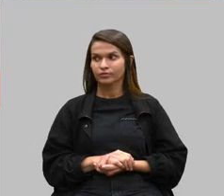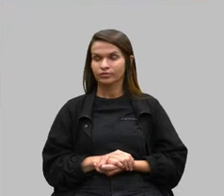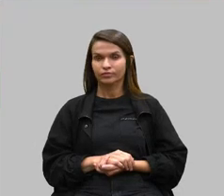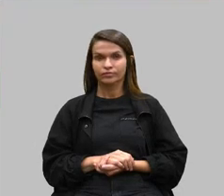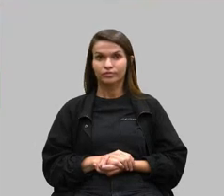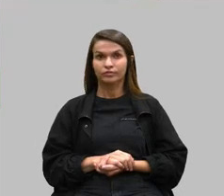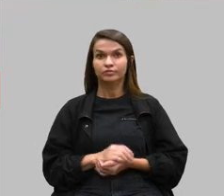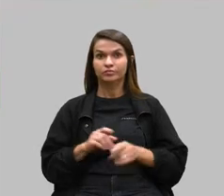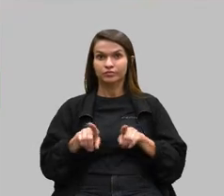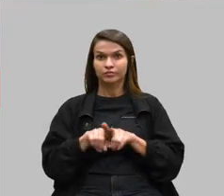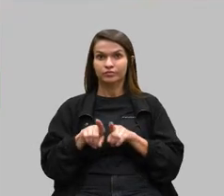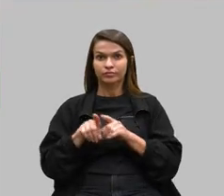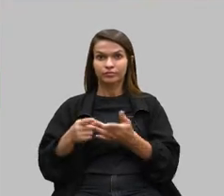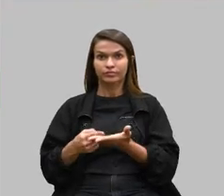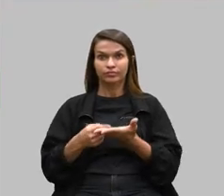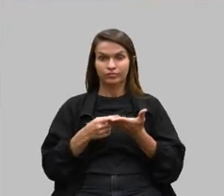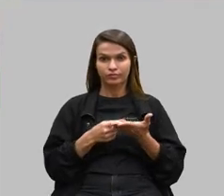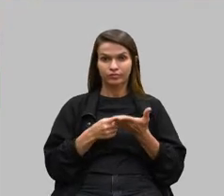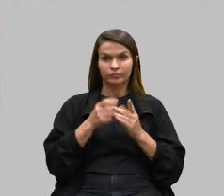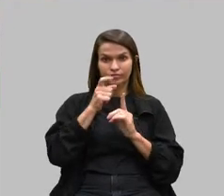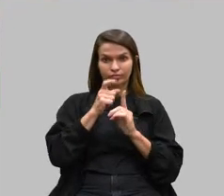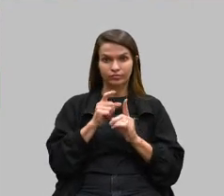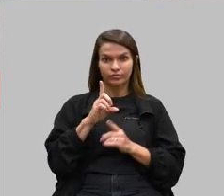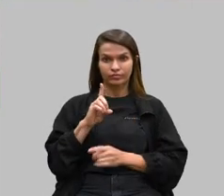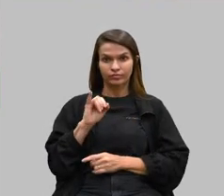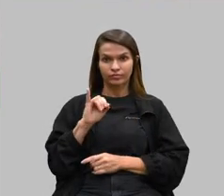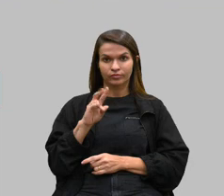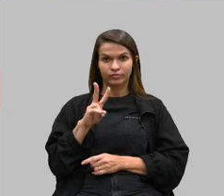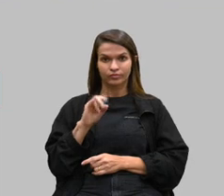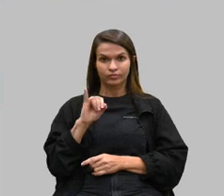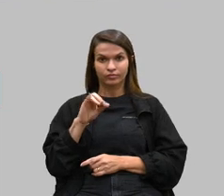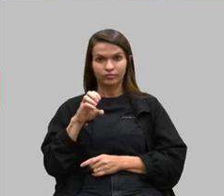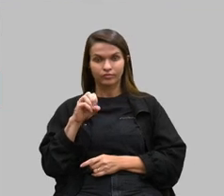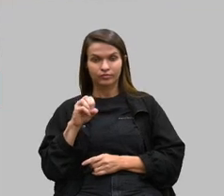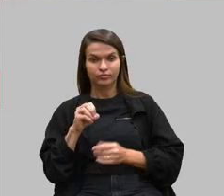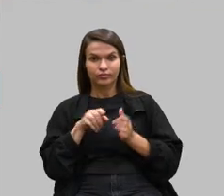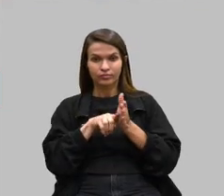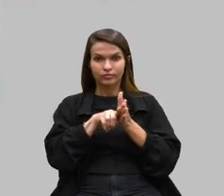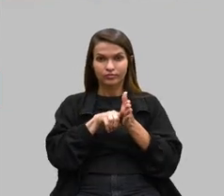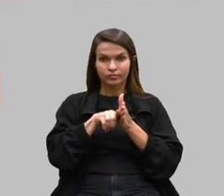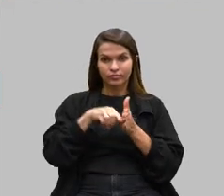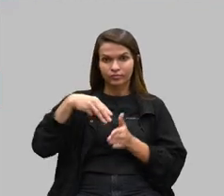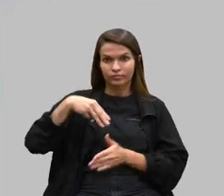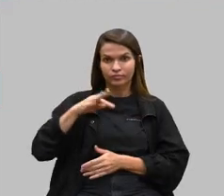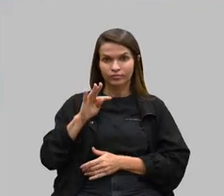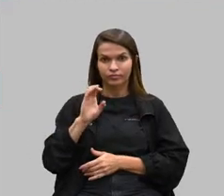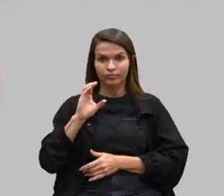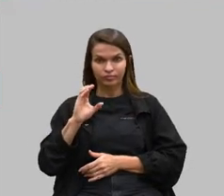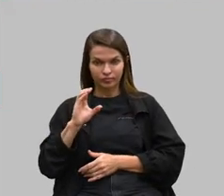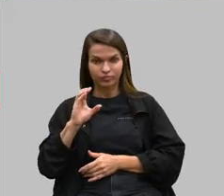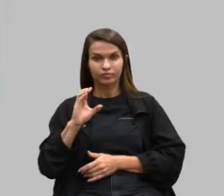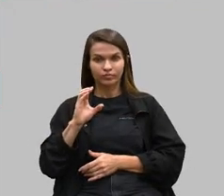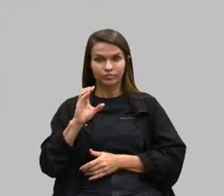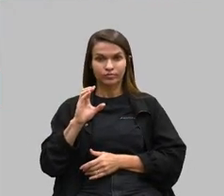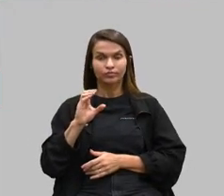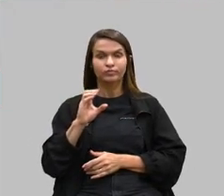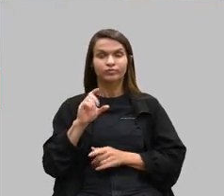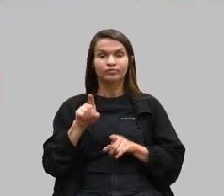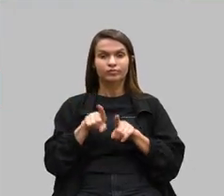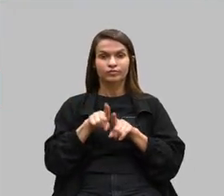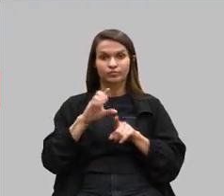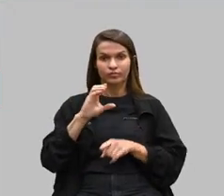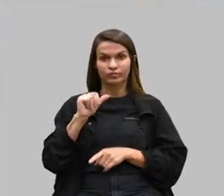e gostaríamos de convidar também o senhor Divino Passos consultor da MTC multimodal Caravelas sa